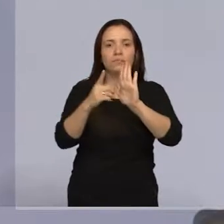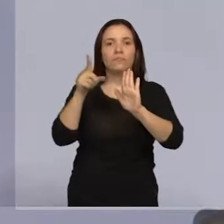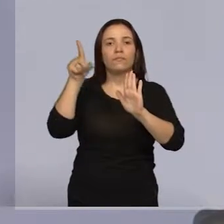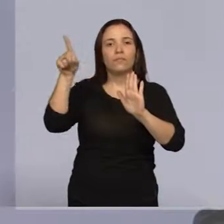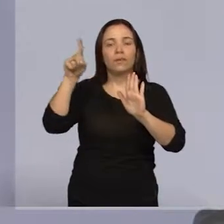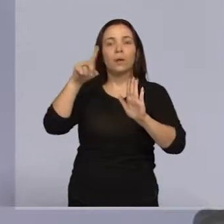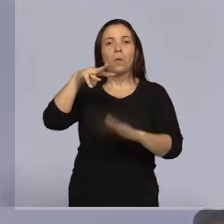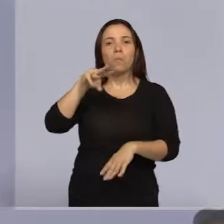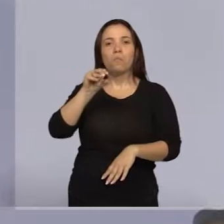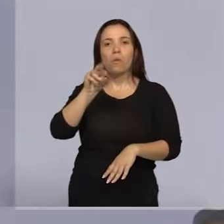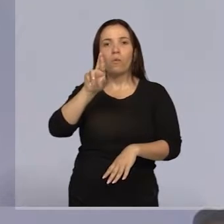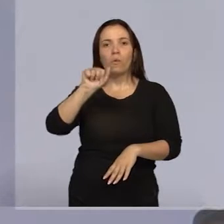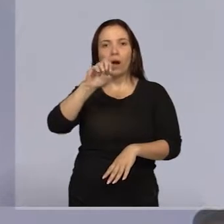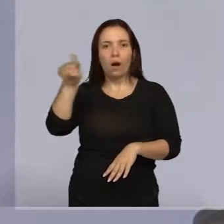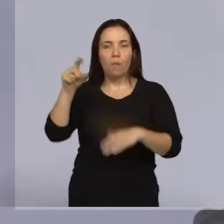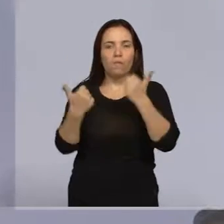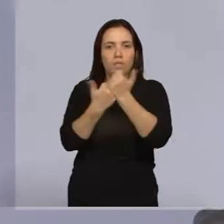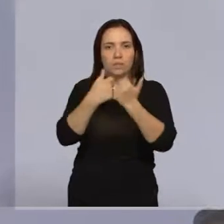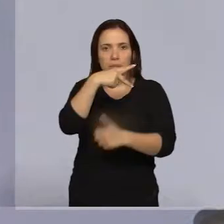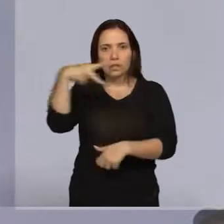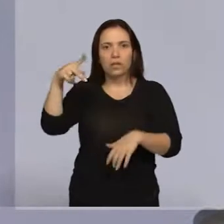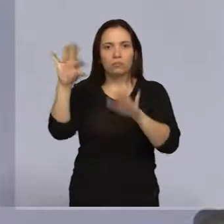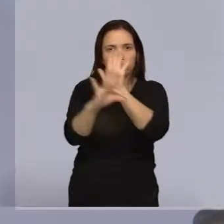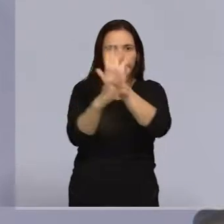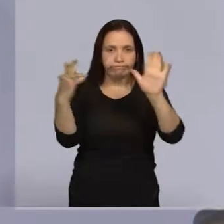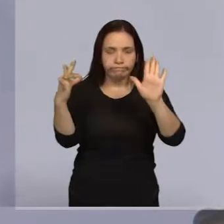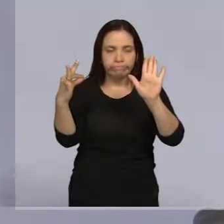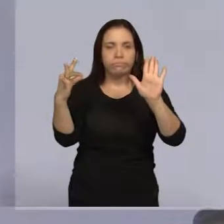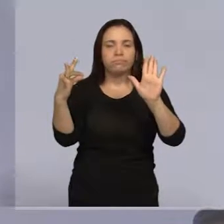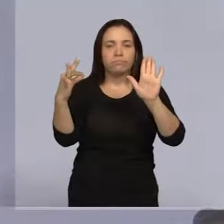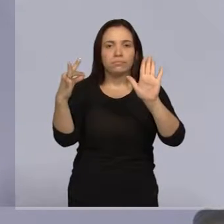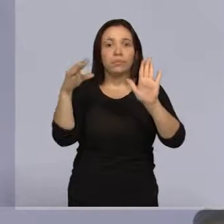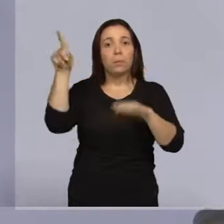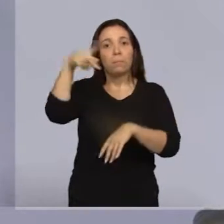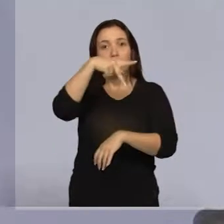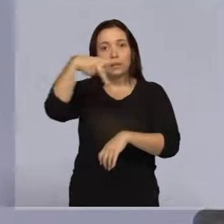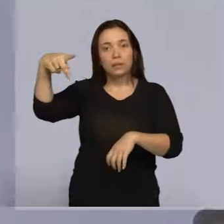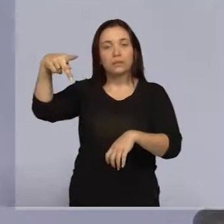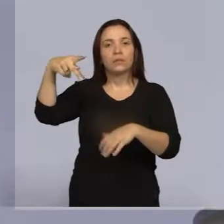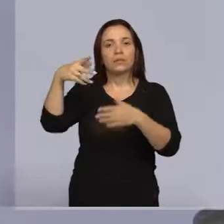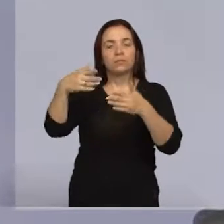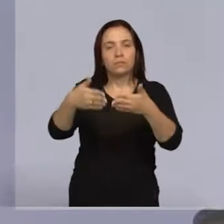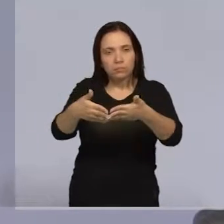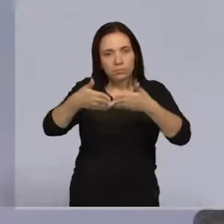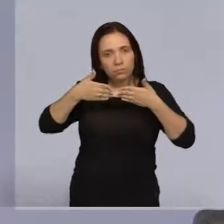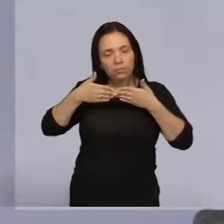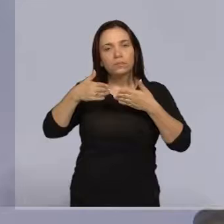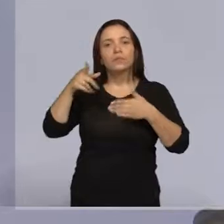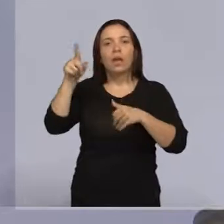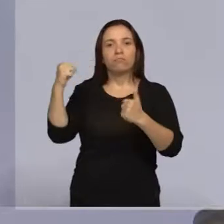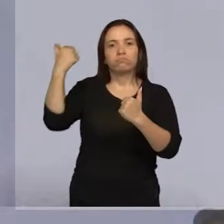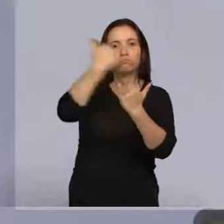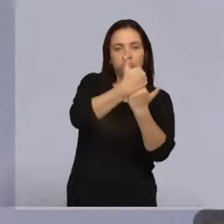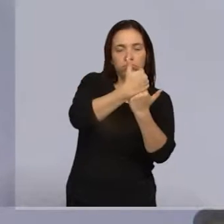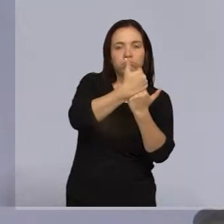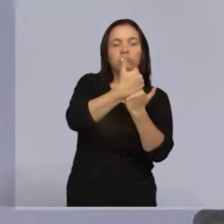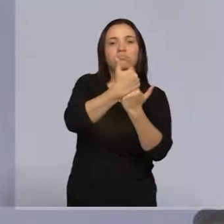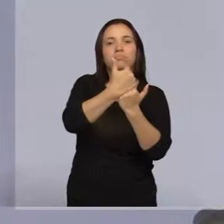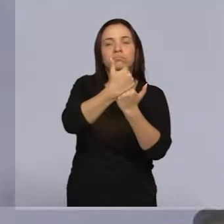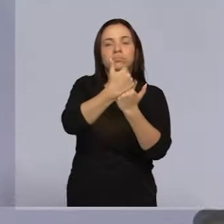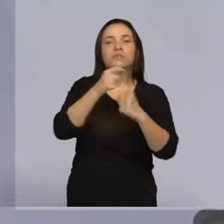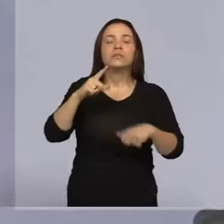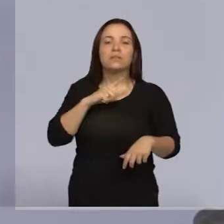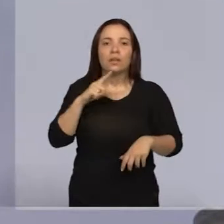pelo general Mourão, vice-presidente no exercício da presidência, durante a ausência do presidente Bolsonaro, que ampliou,